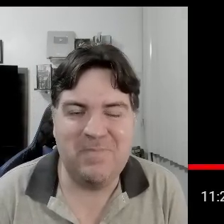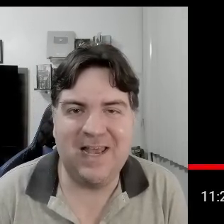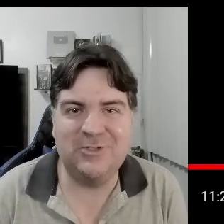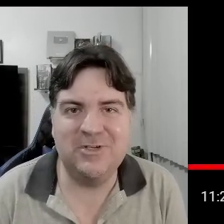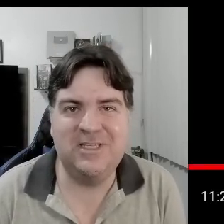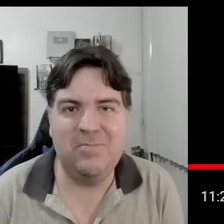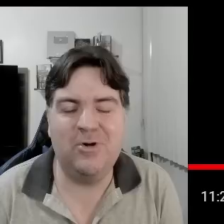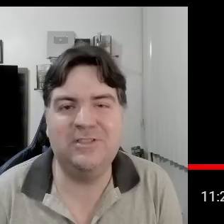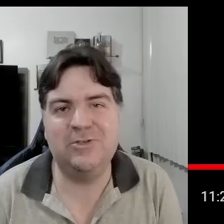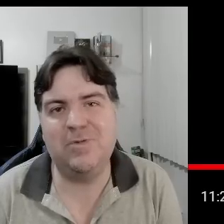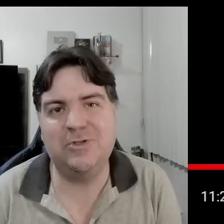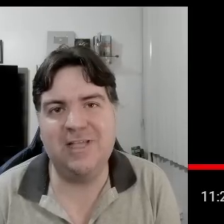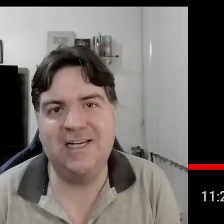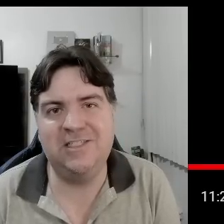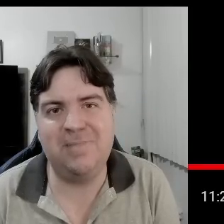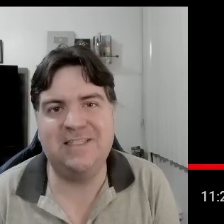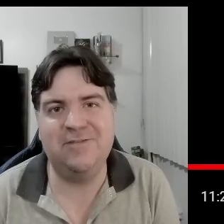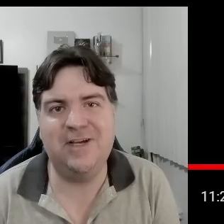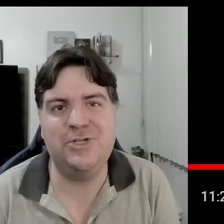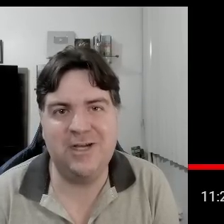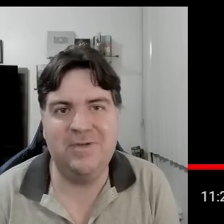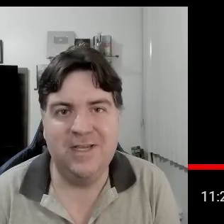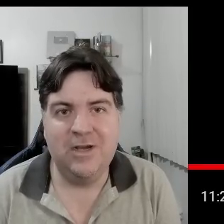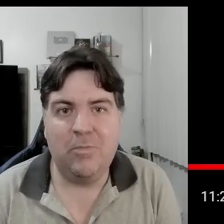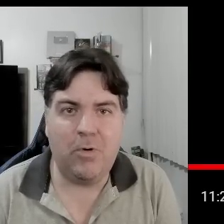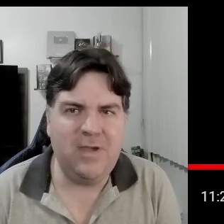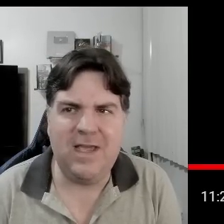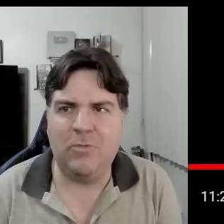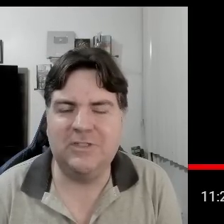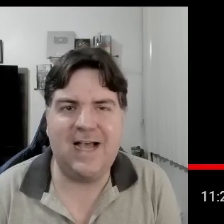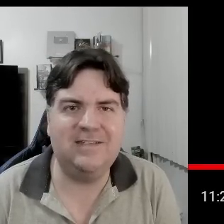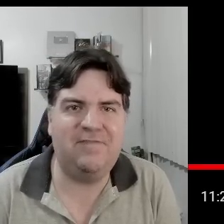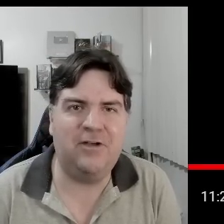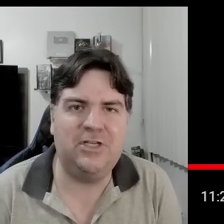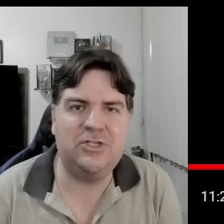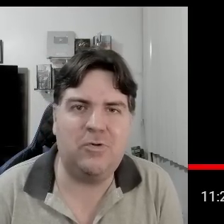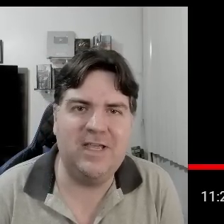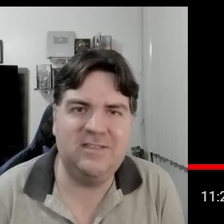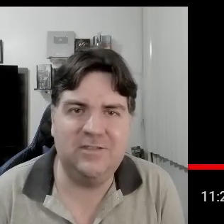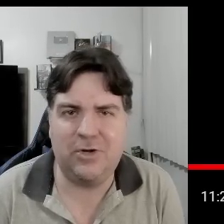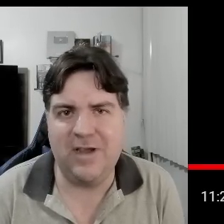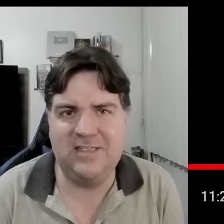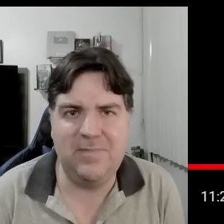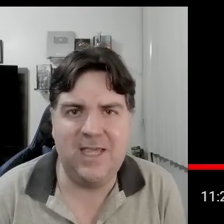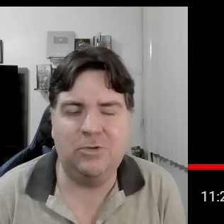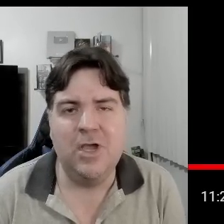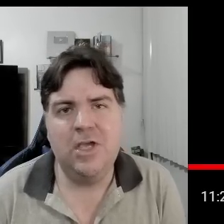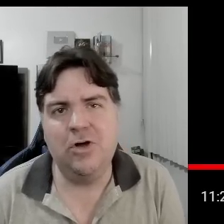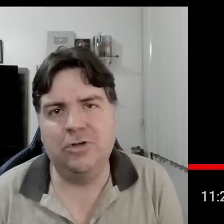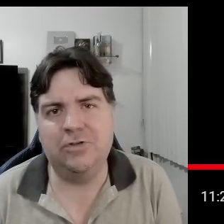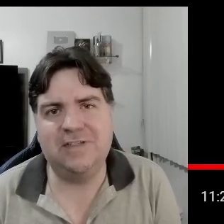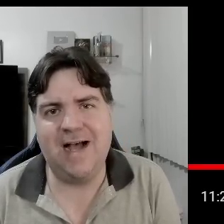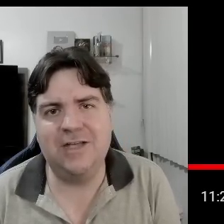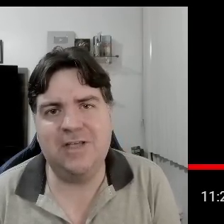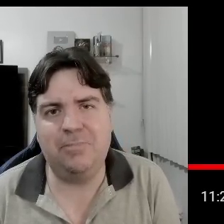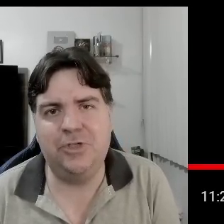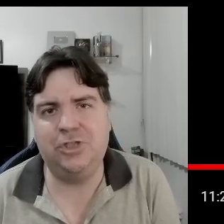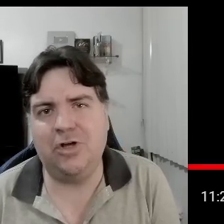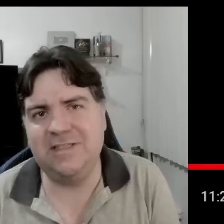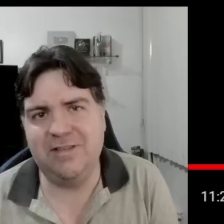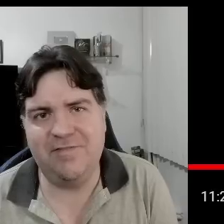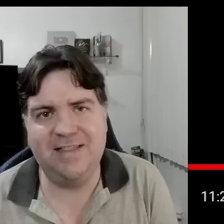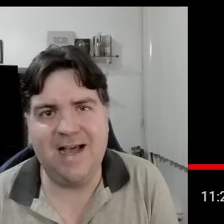dessas compilações que mostram os bolsonaristas passando vexame. Pô, em alguns casos é falta de conhecimento, em outros casos